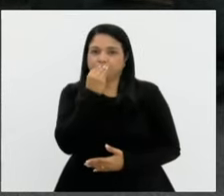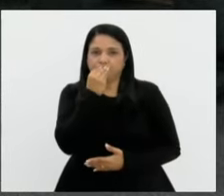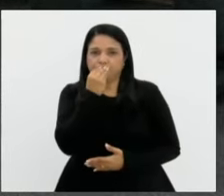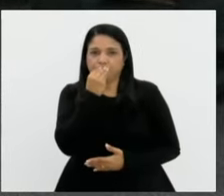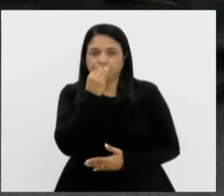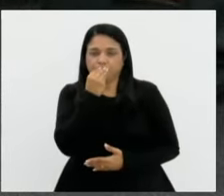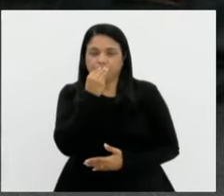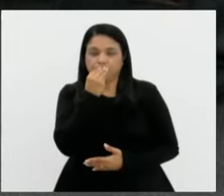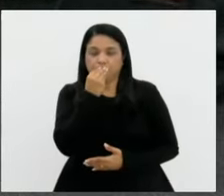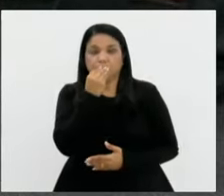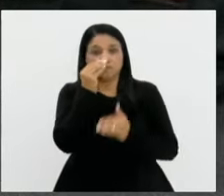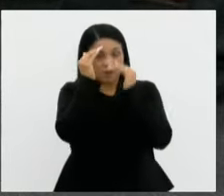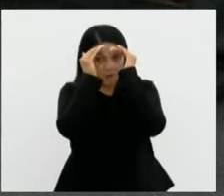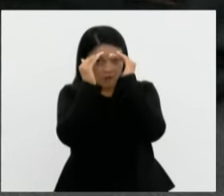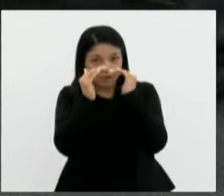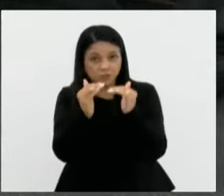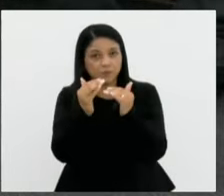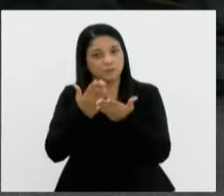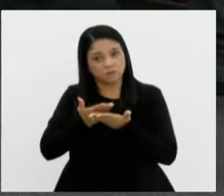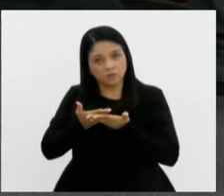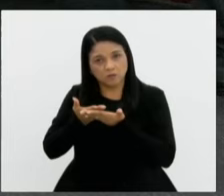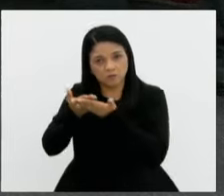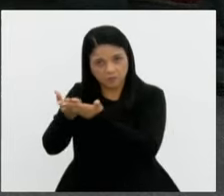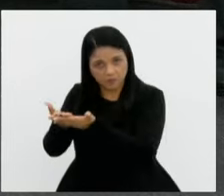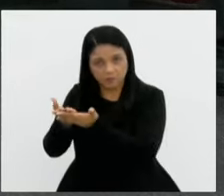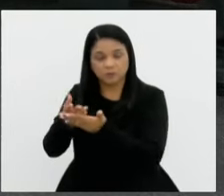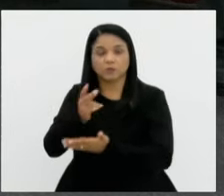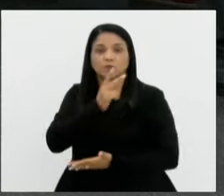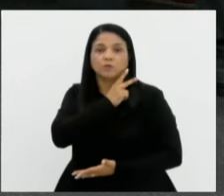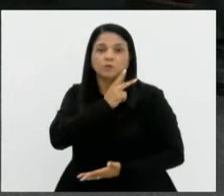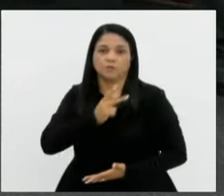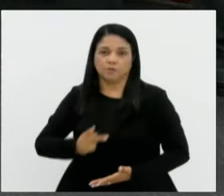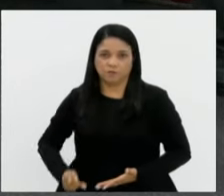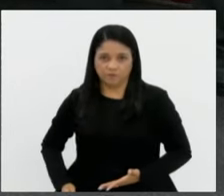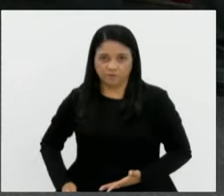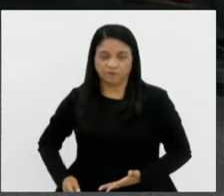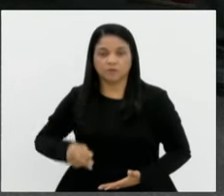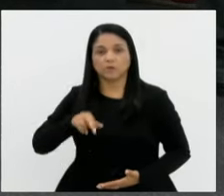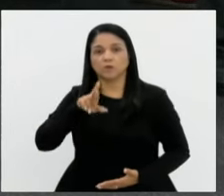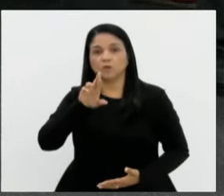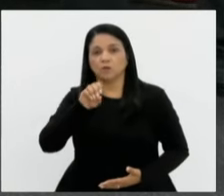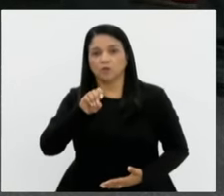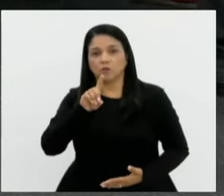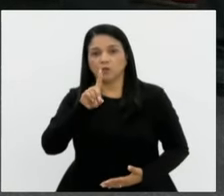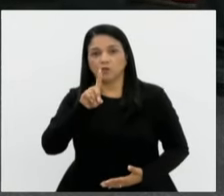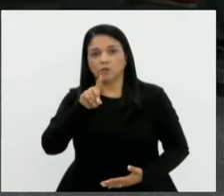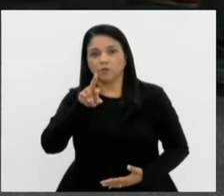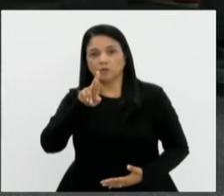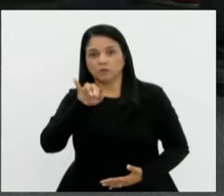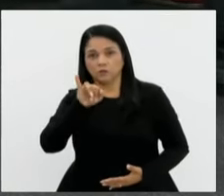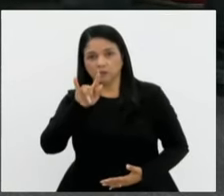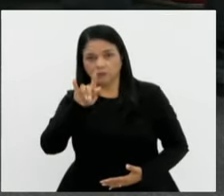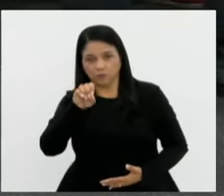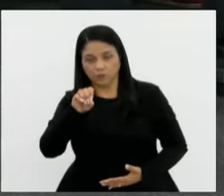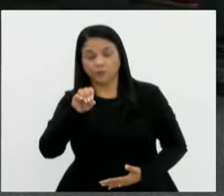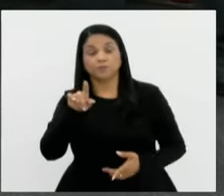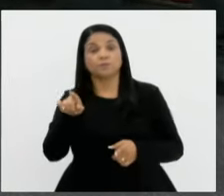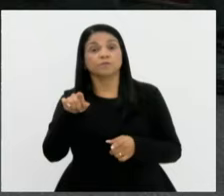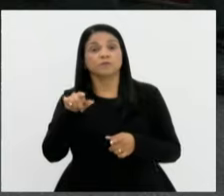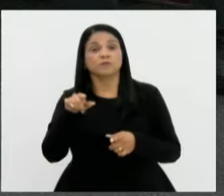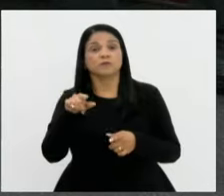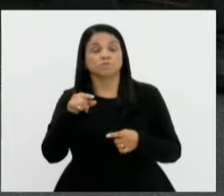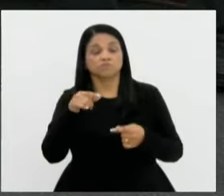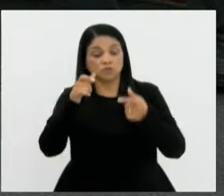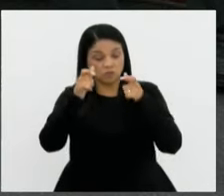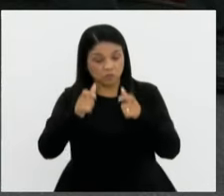mesmo que respeitando o encaminhamento perfeito do presidente Rodrigo Bacelar, de não transformarmos a hora da votação num lugar de embate,